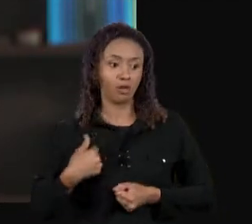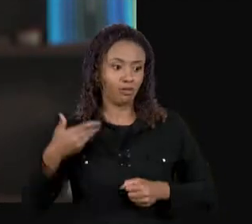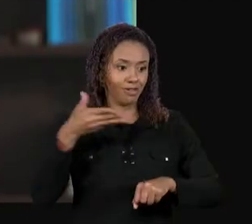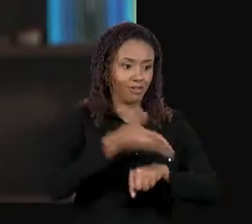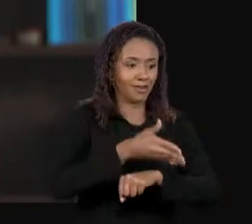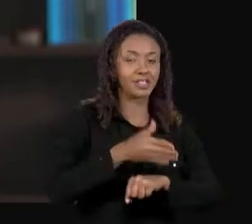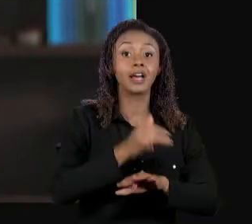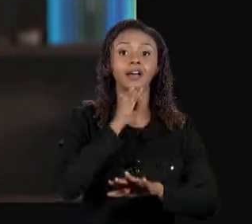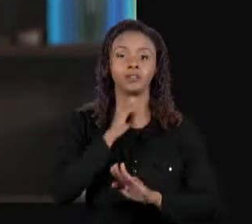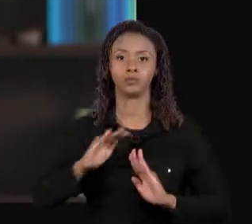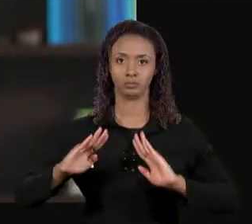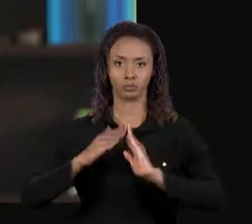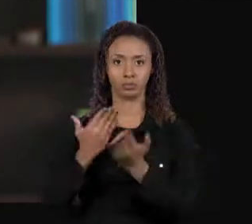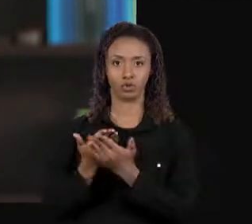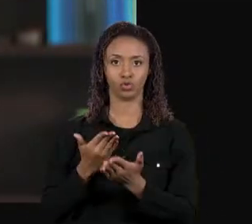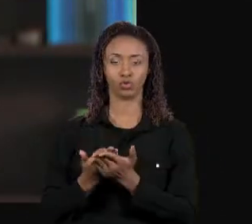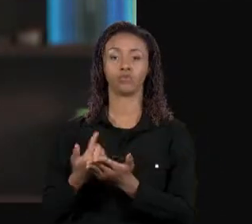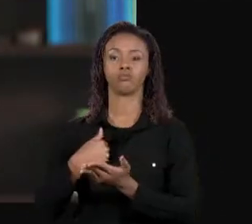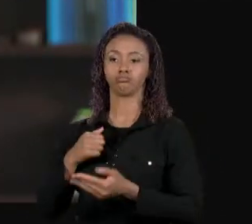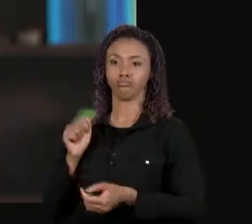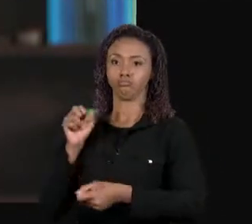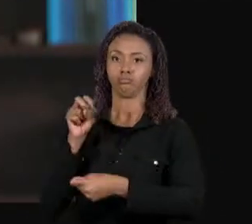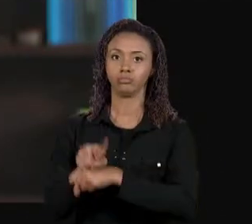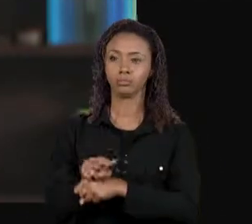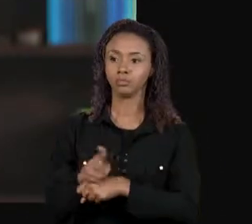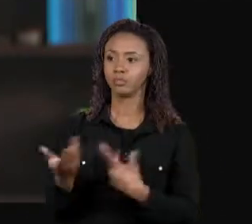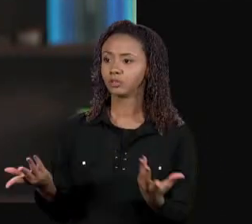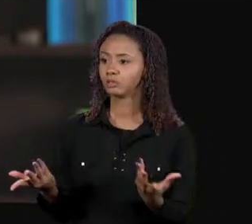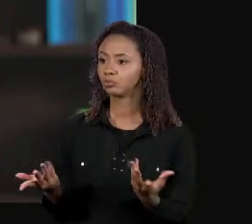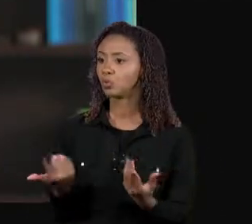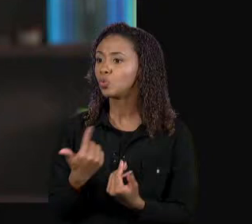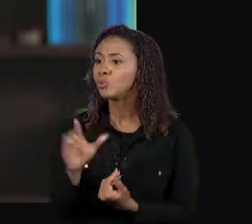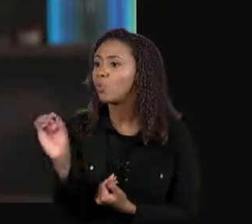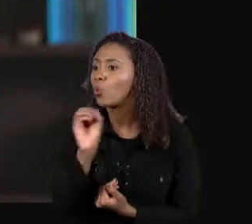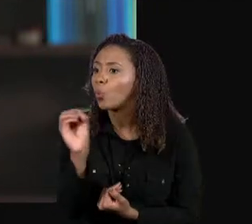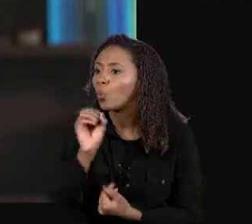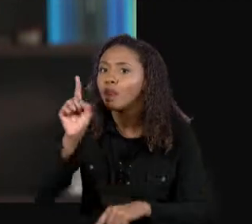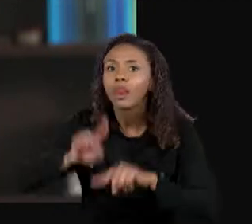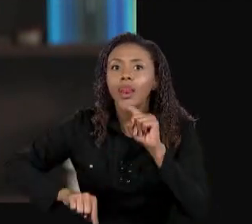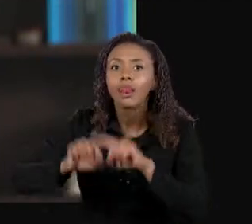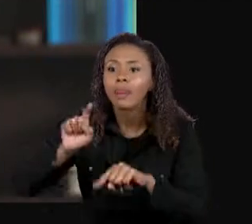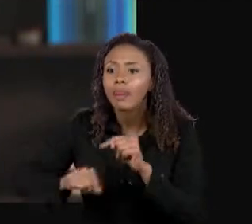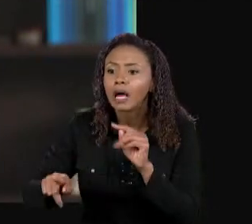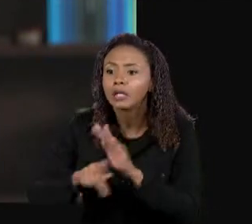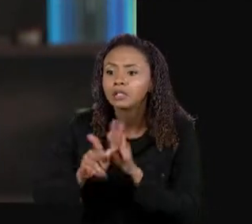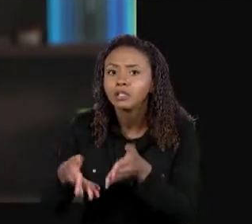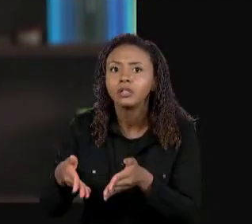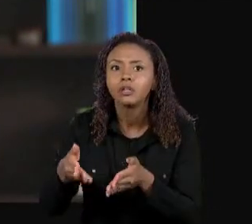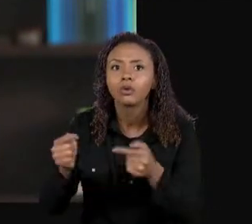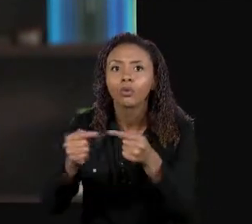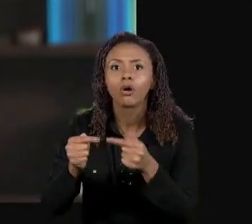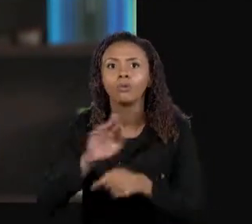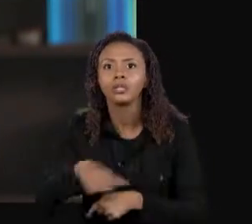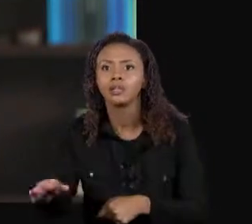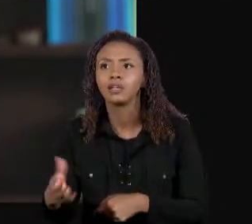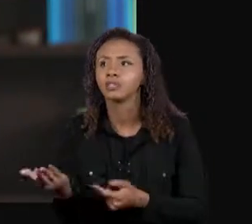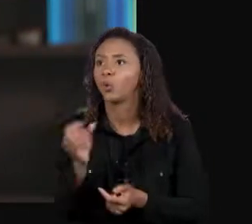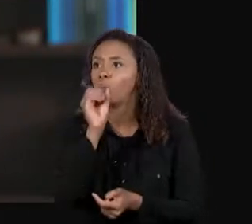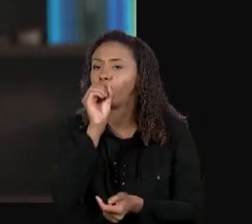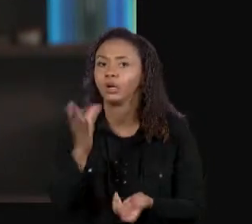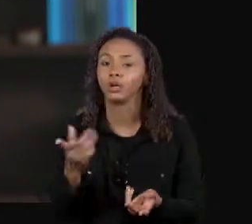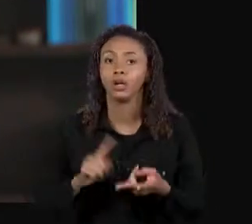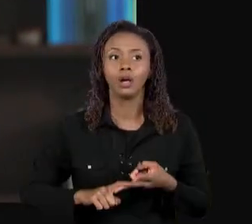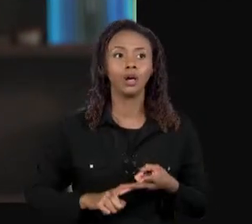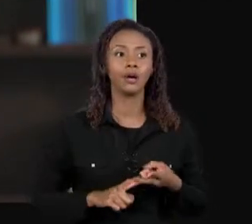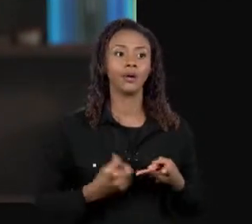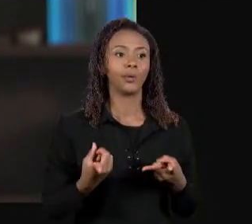numa instituição que não tem um objeto de criança, não tem uma produção de criança, né, ou se eu tenho uma